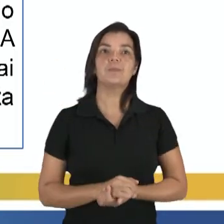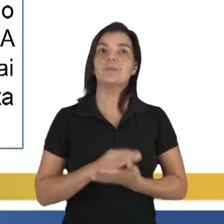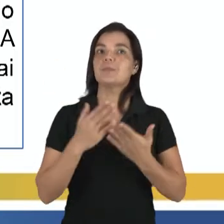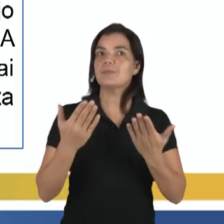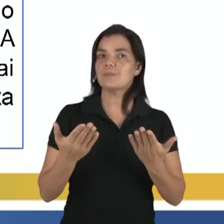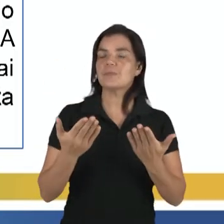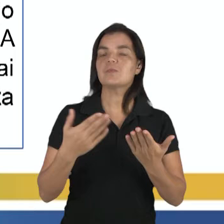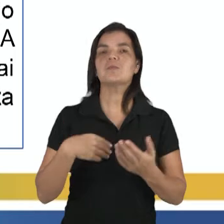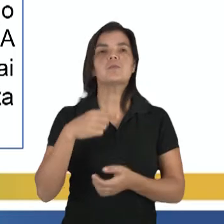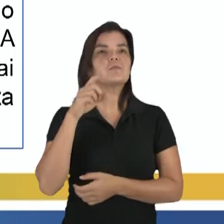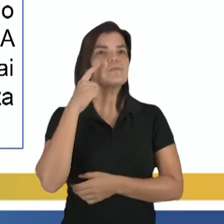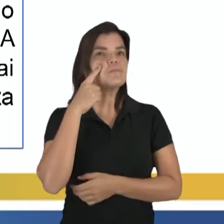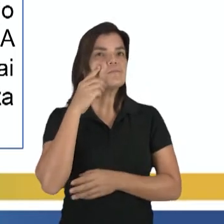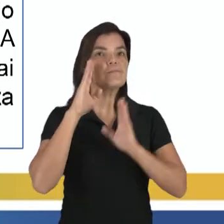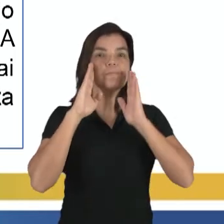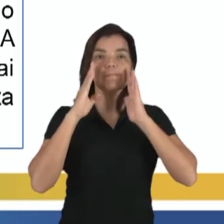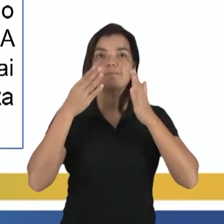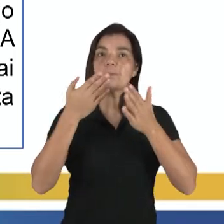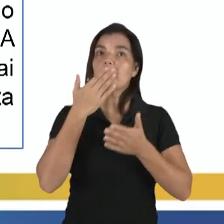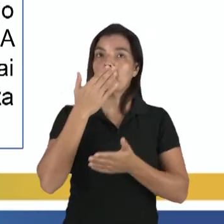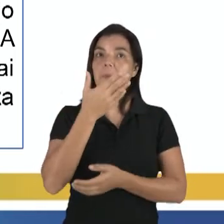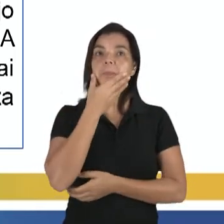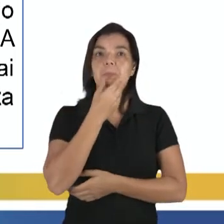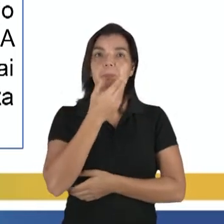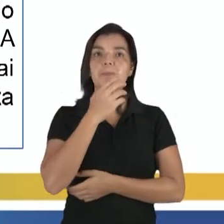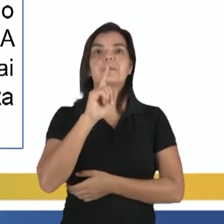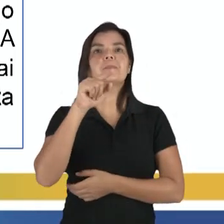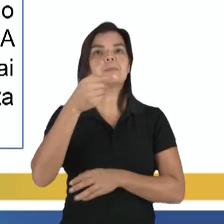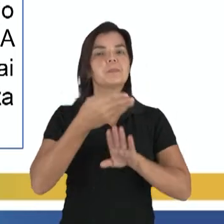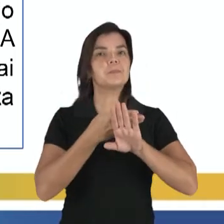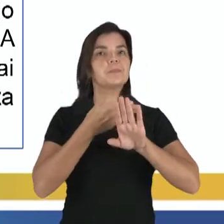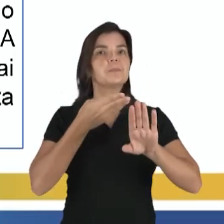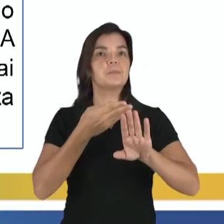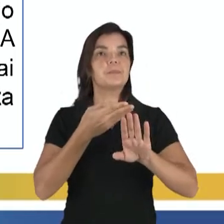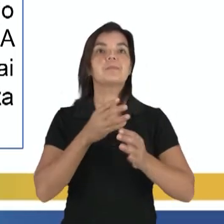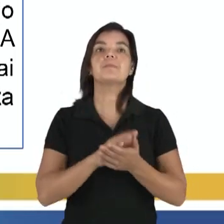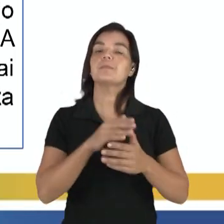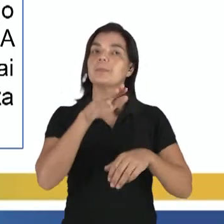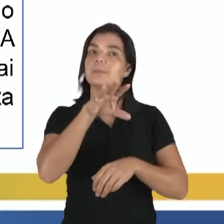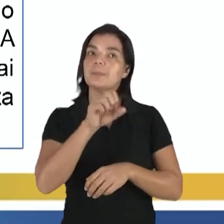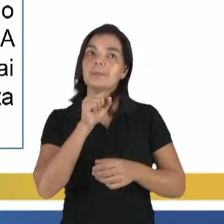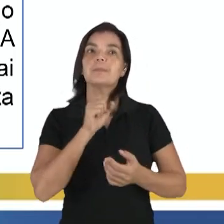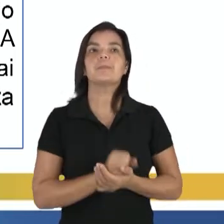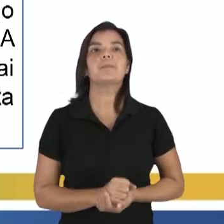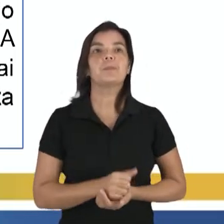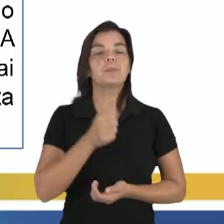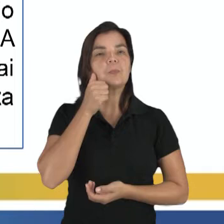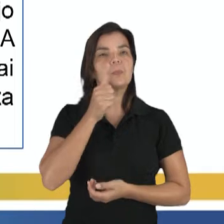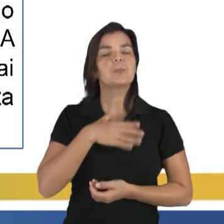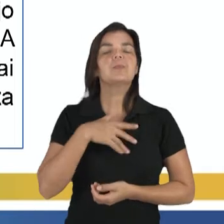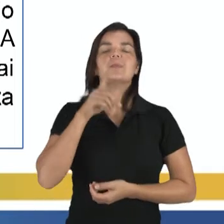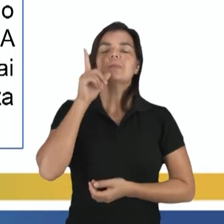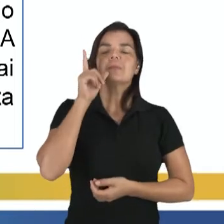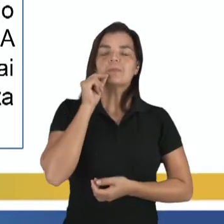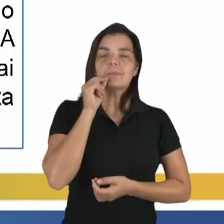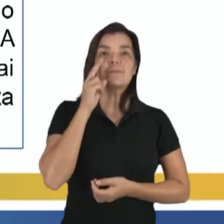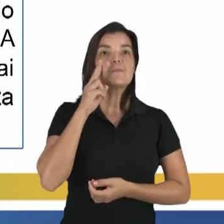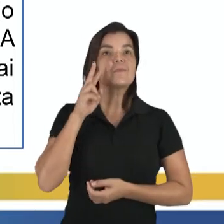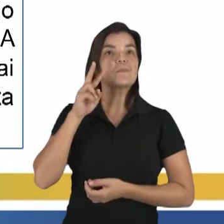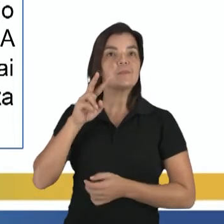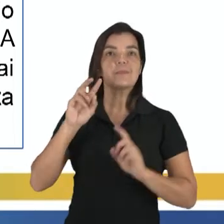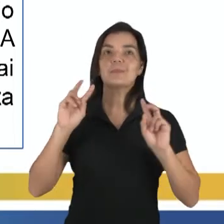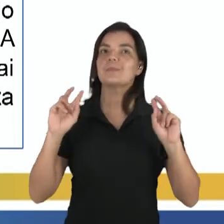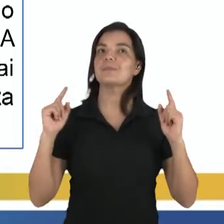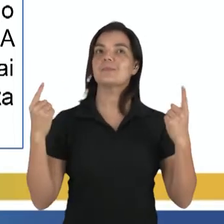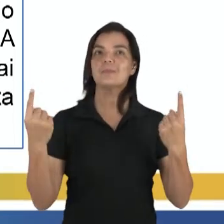garçom. Este ouve concentrado o pedido do homem e depois se afasta para atendê-lo. A mulher suspira, olhando